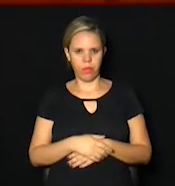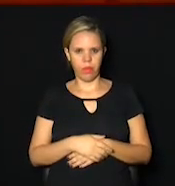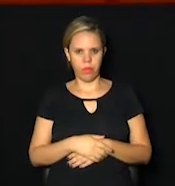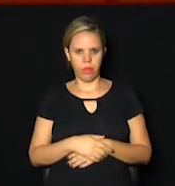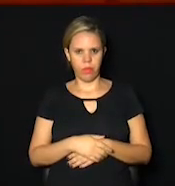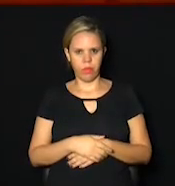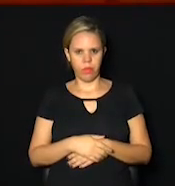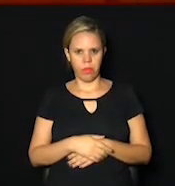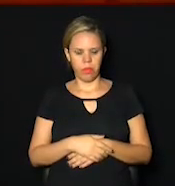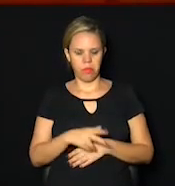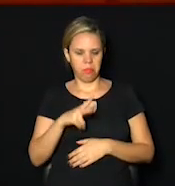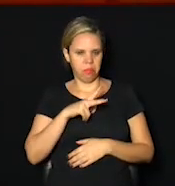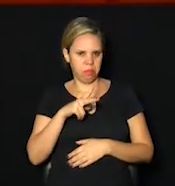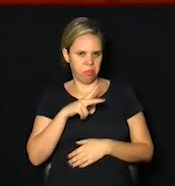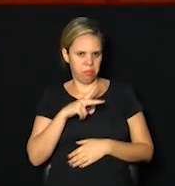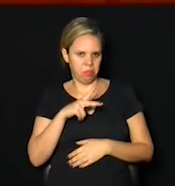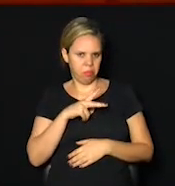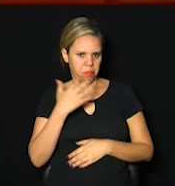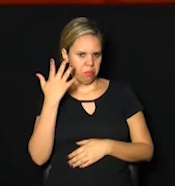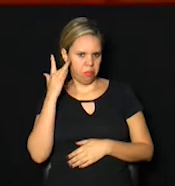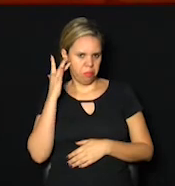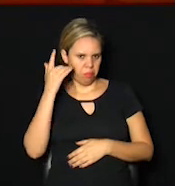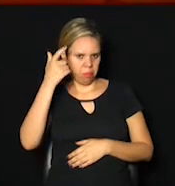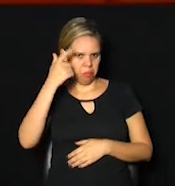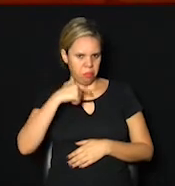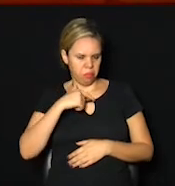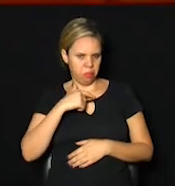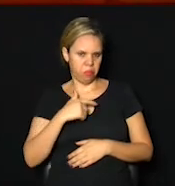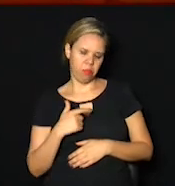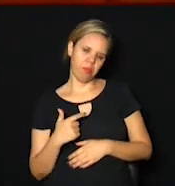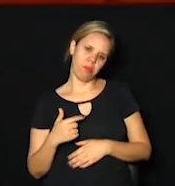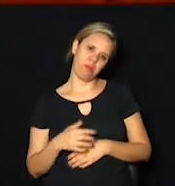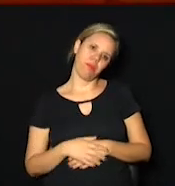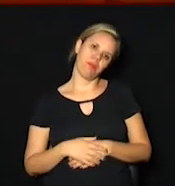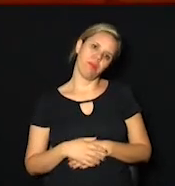Eu particularmente sou muito